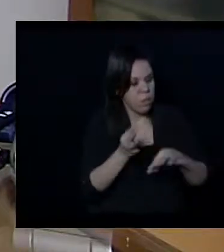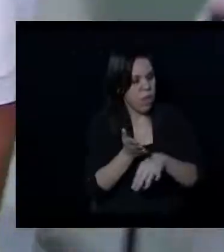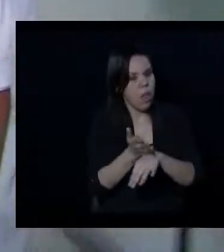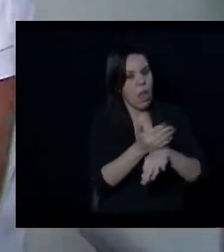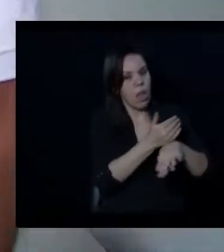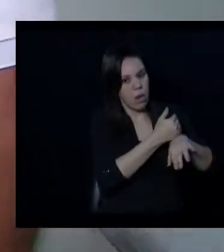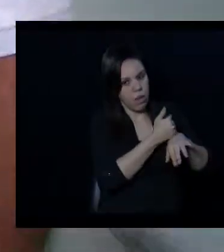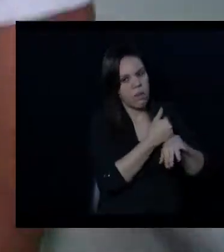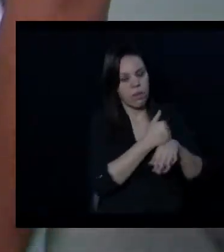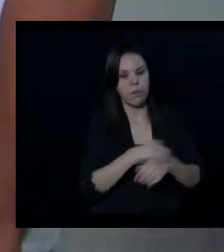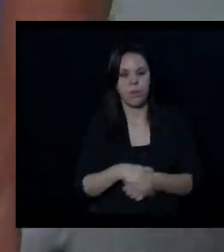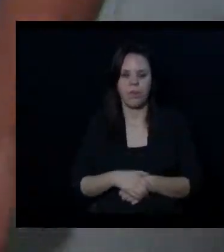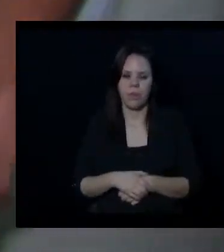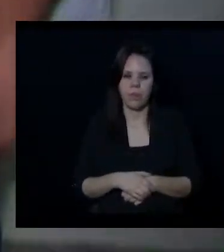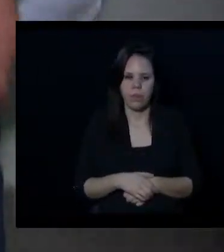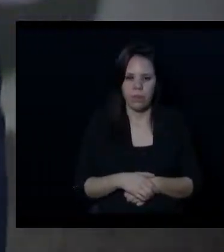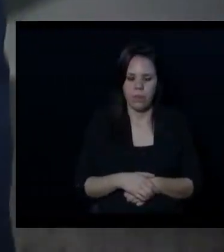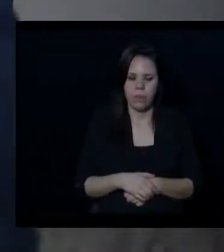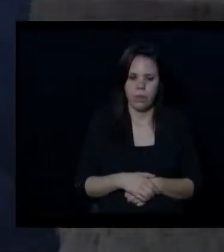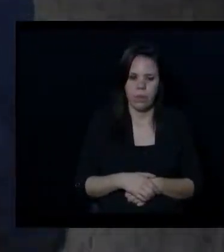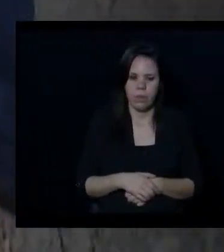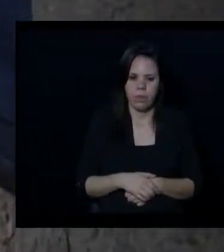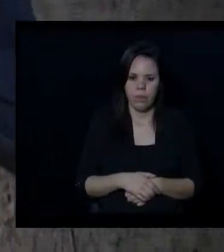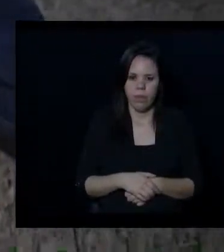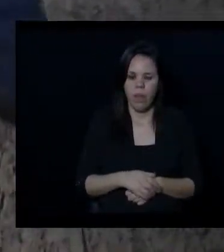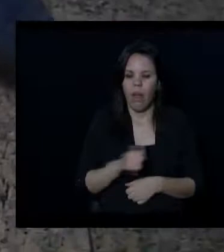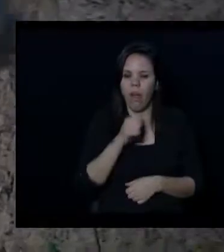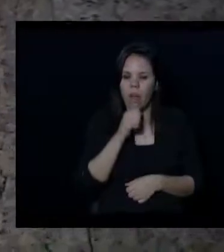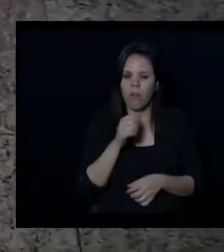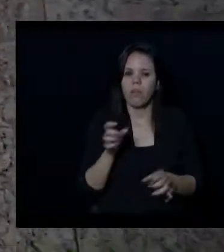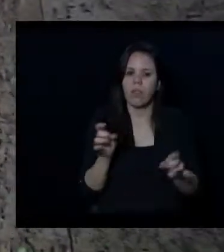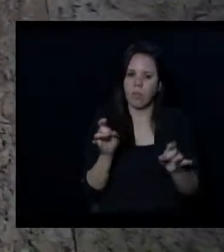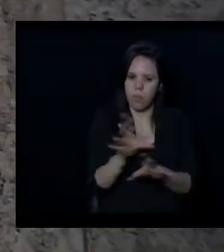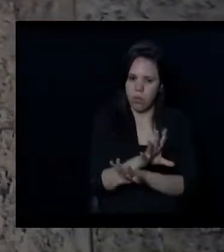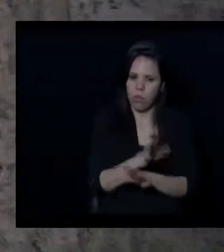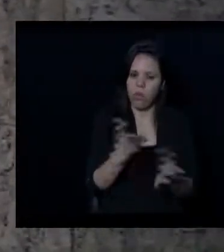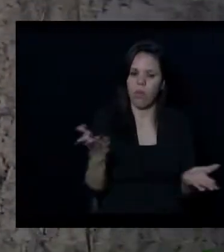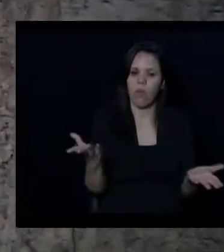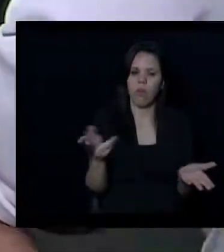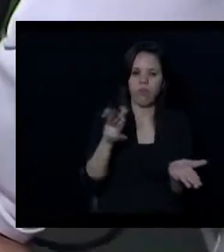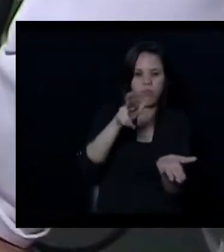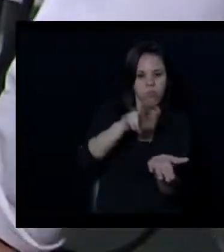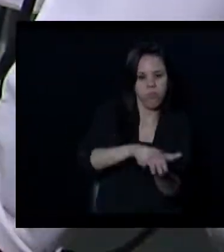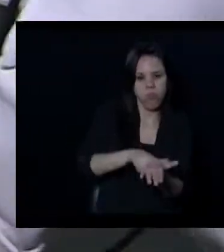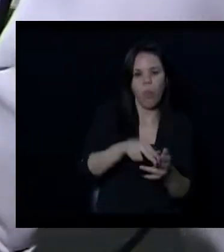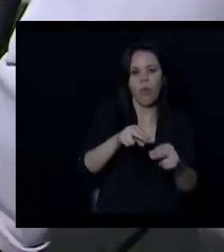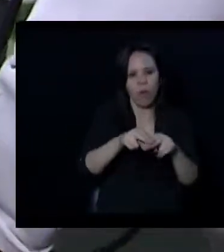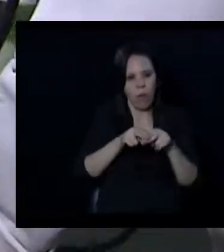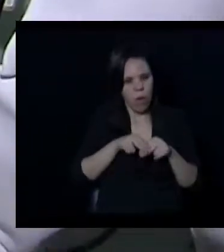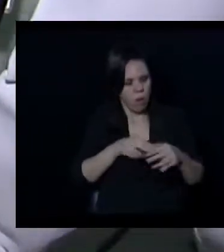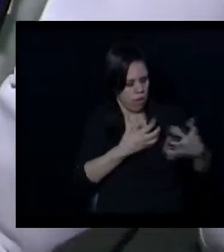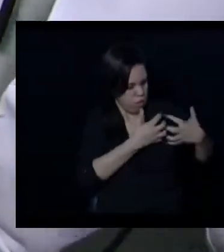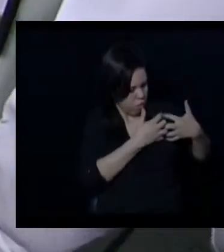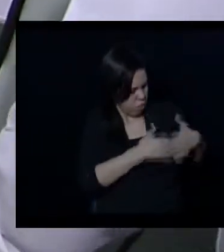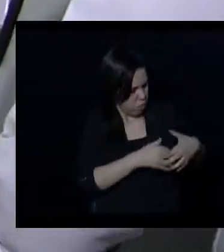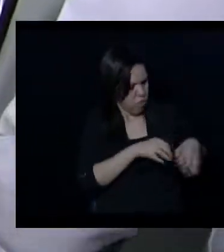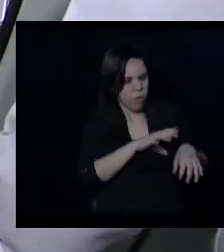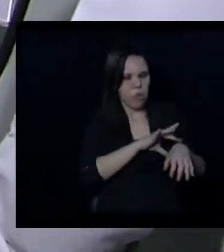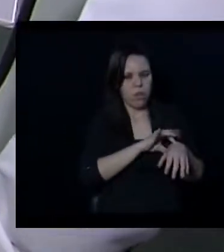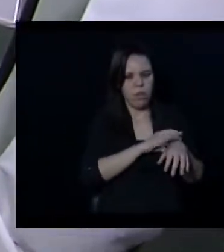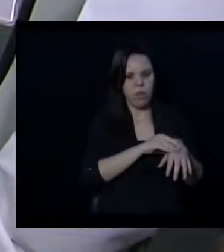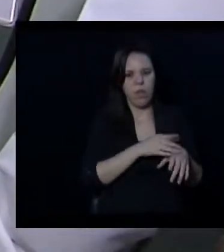cedo. Apesar de recém-saído de uma internação com problemas cardiológicos, do sobrepeso e da dificuldade em parar de